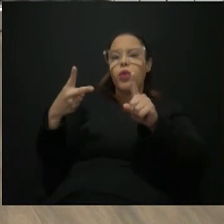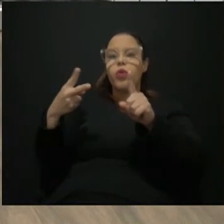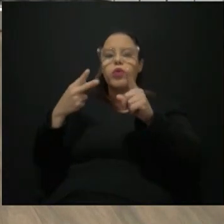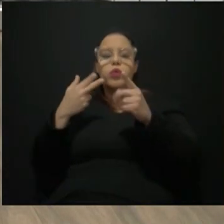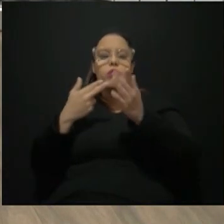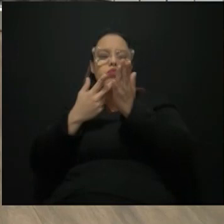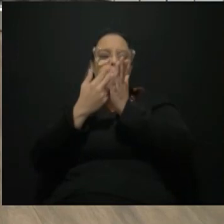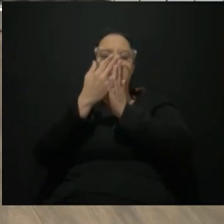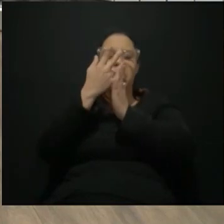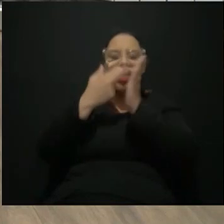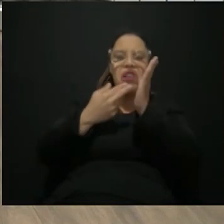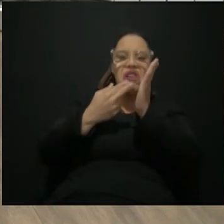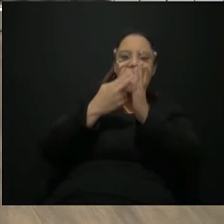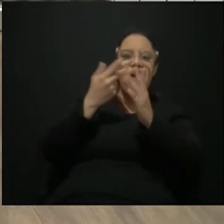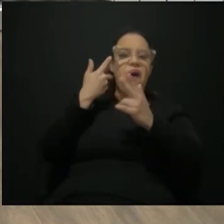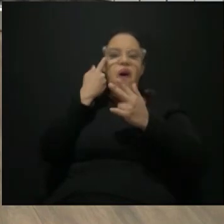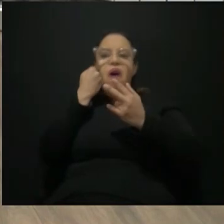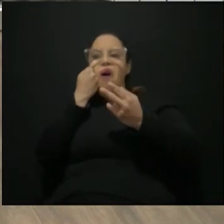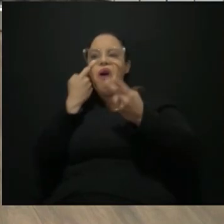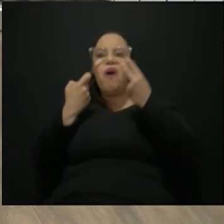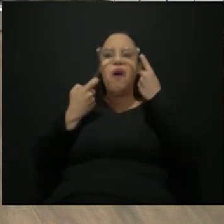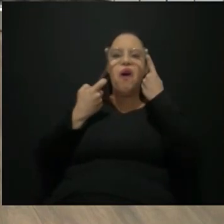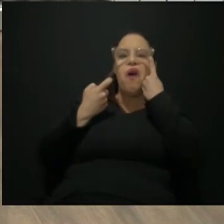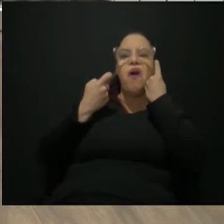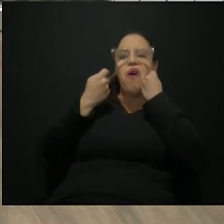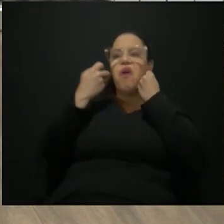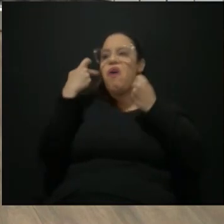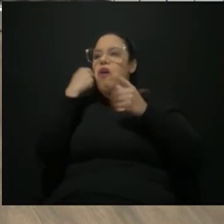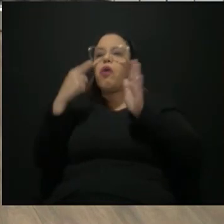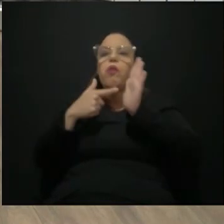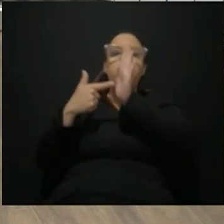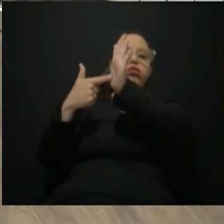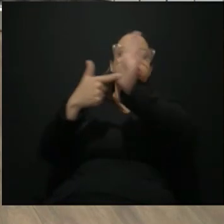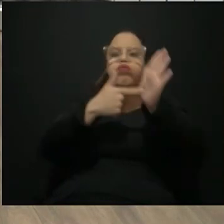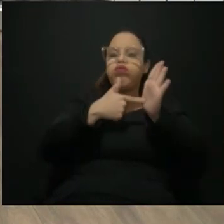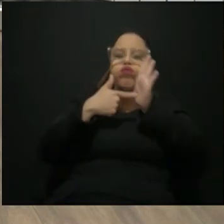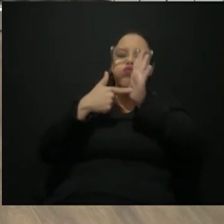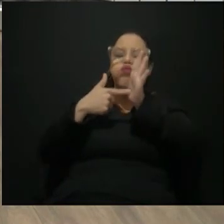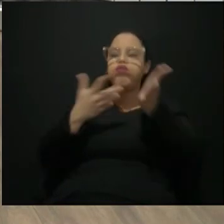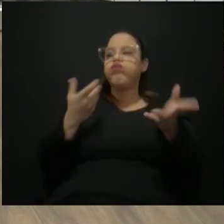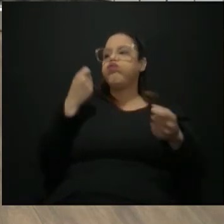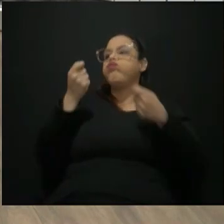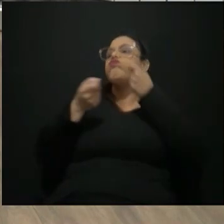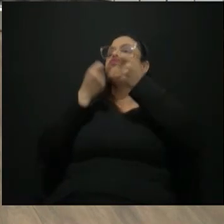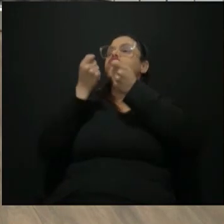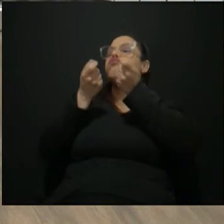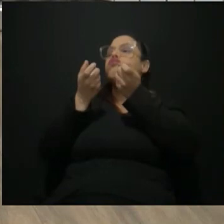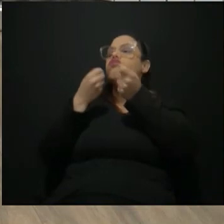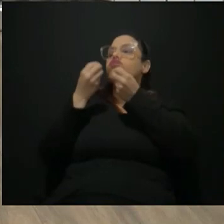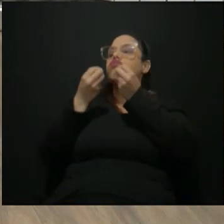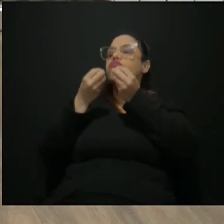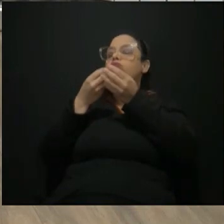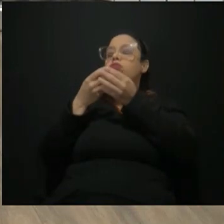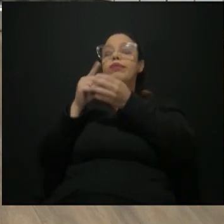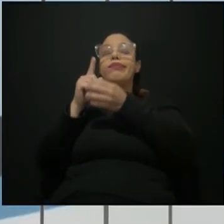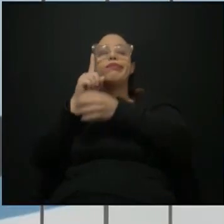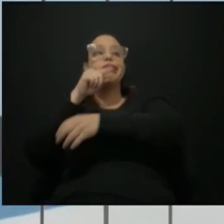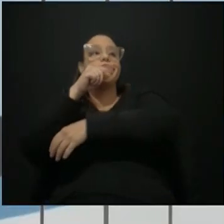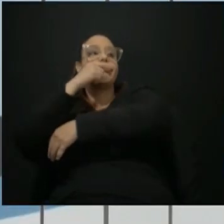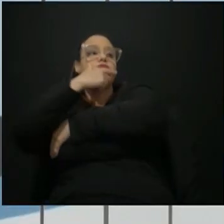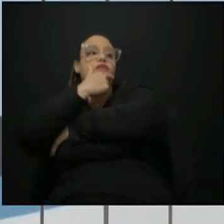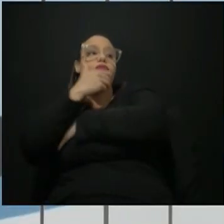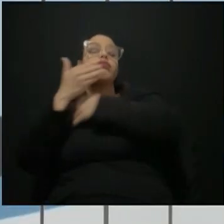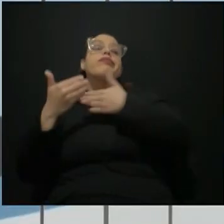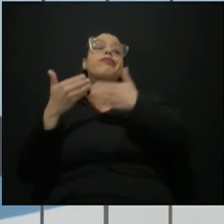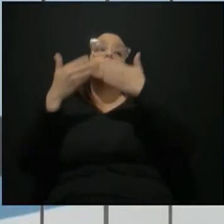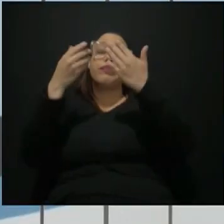aplicações, tudo isso que a gente vê para retardar o envelhecimento, como é que você avalia isso aí? Então, isso faz parte da nossa economia de